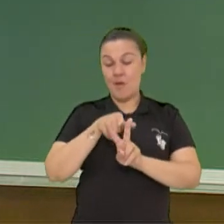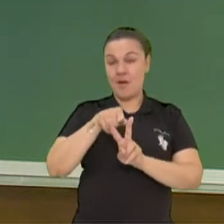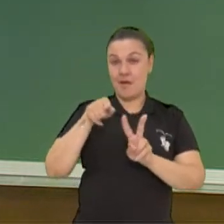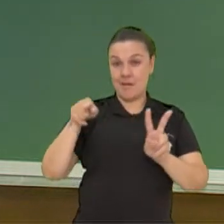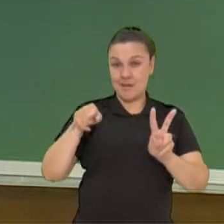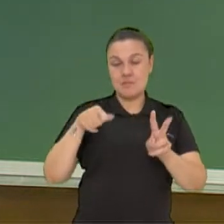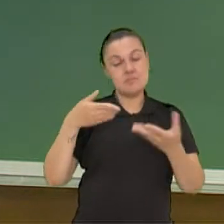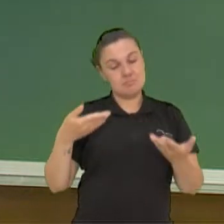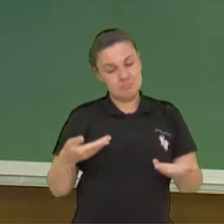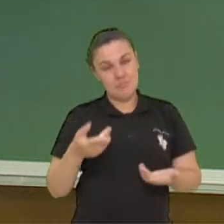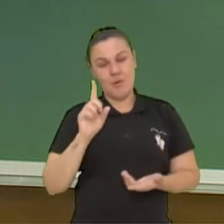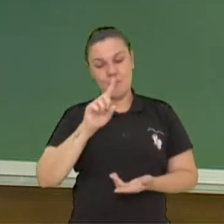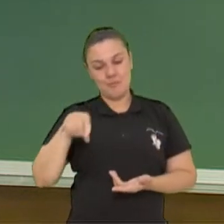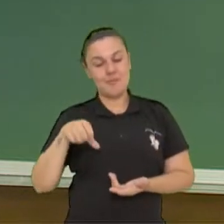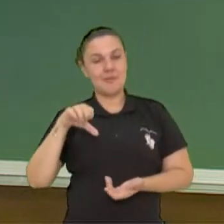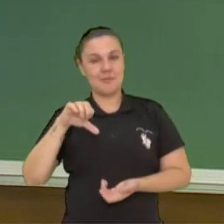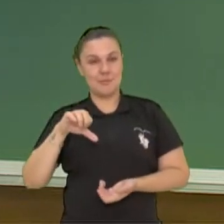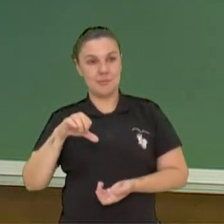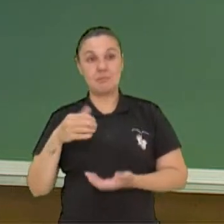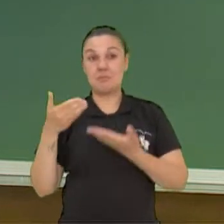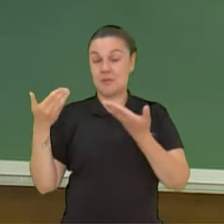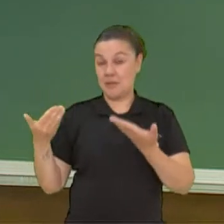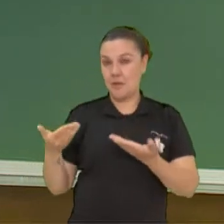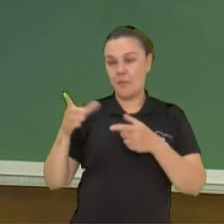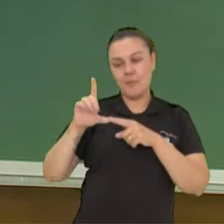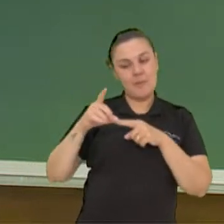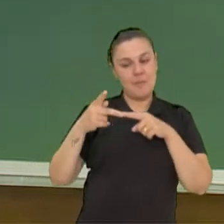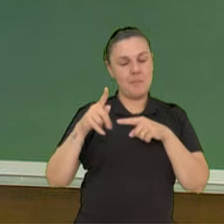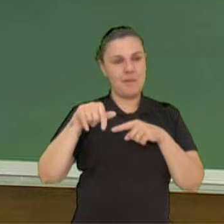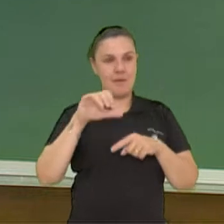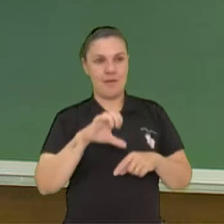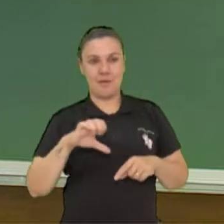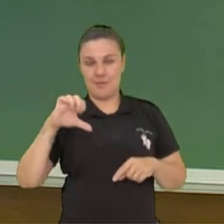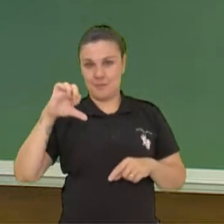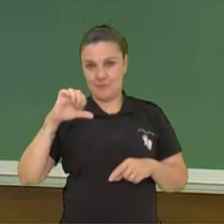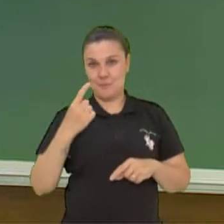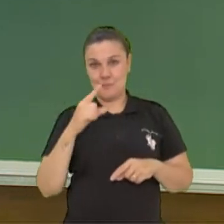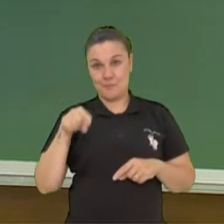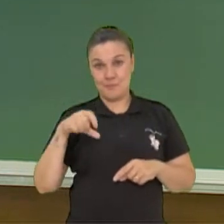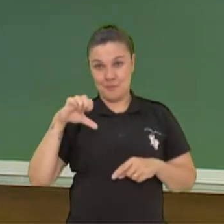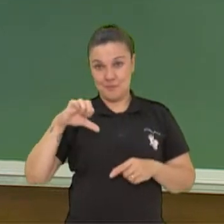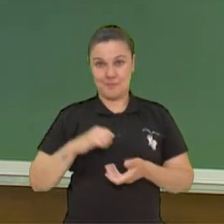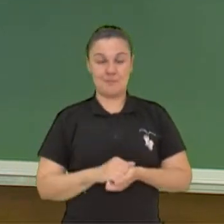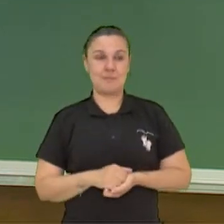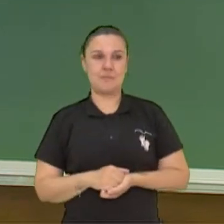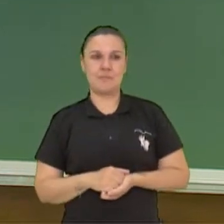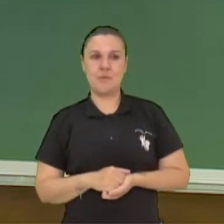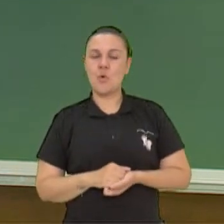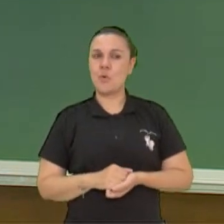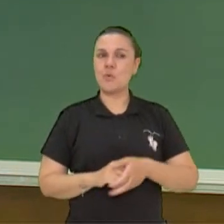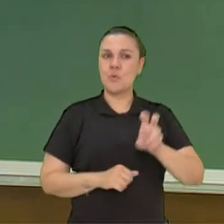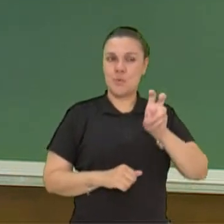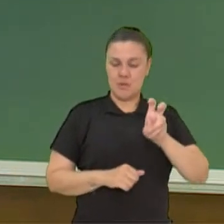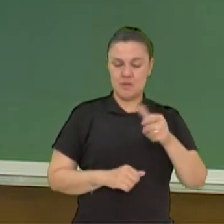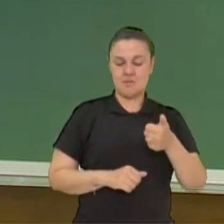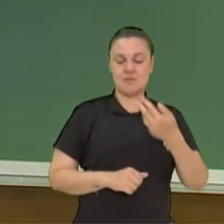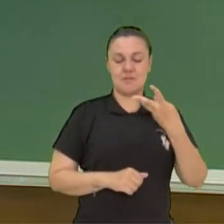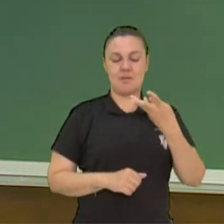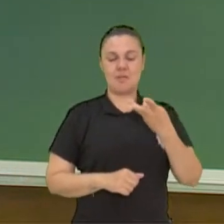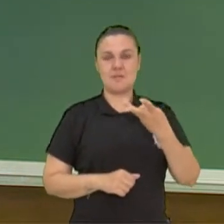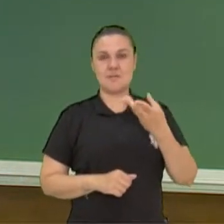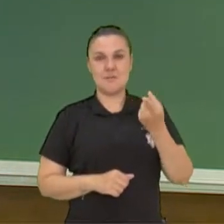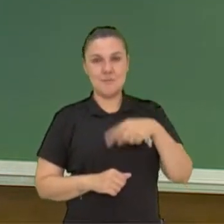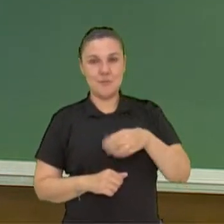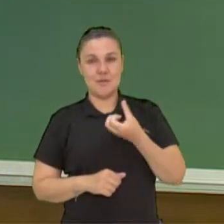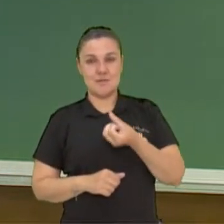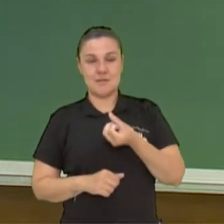logo com os valores iguais não existe dispersão, não existe desvio padrão, aqui é só para comprovar. O grupo B deu